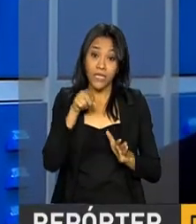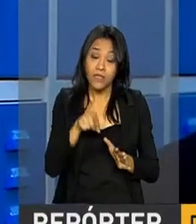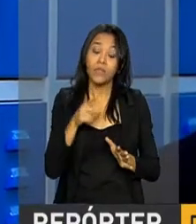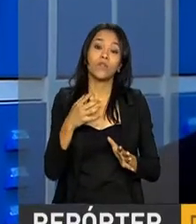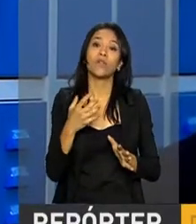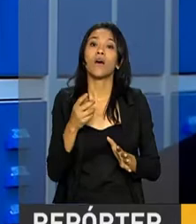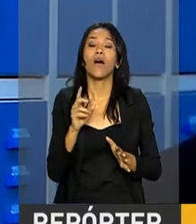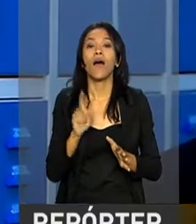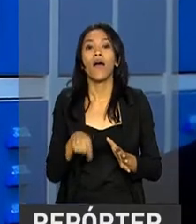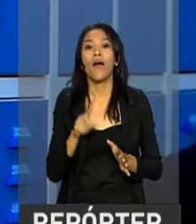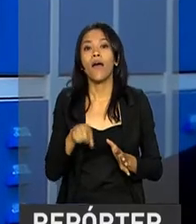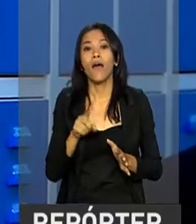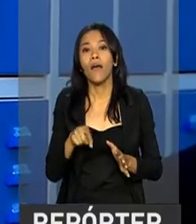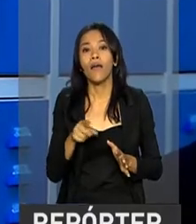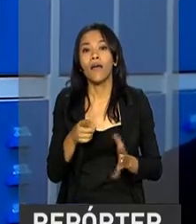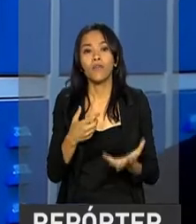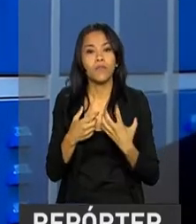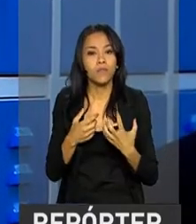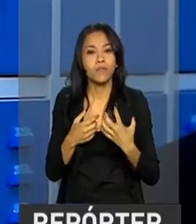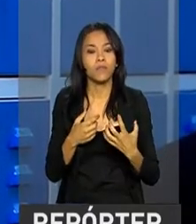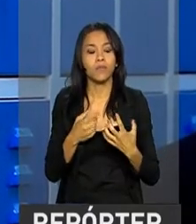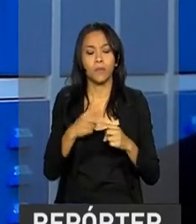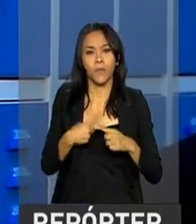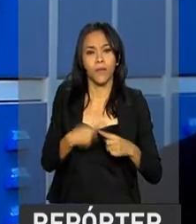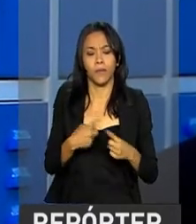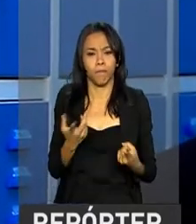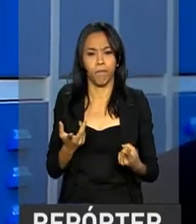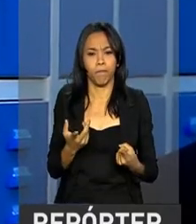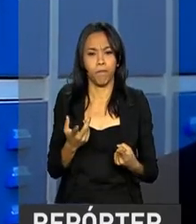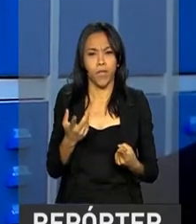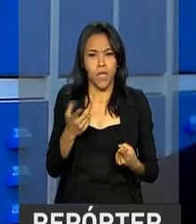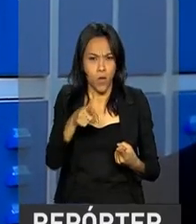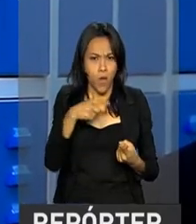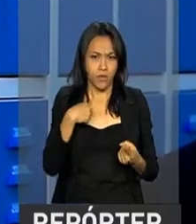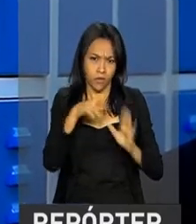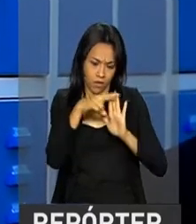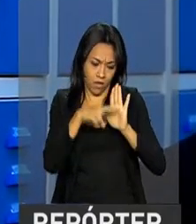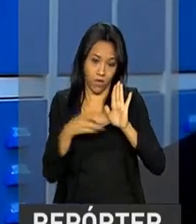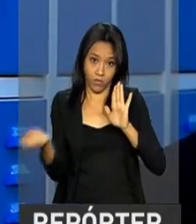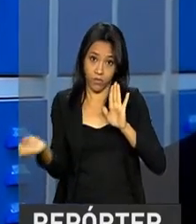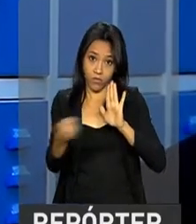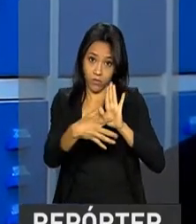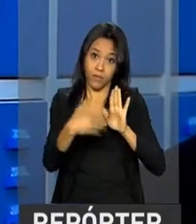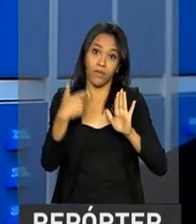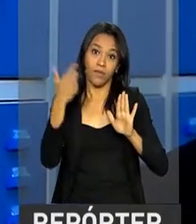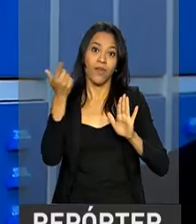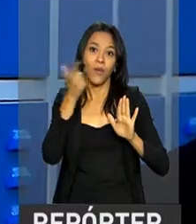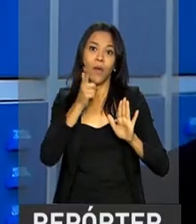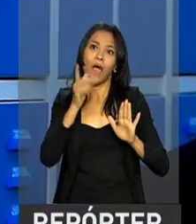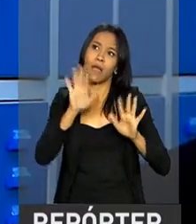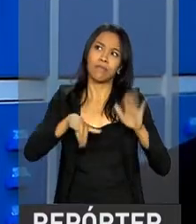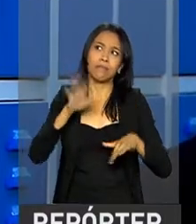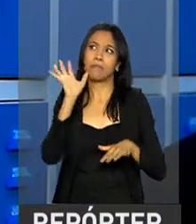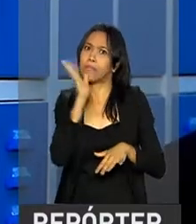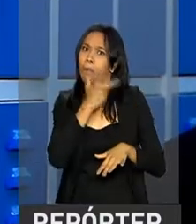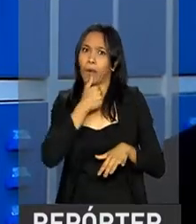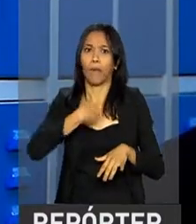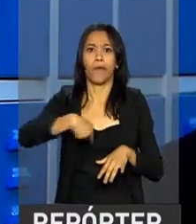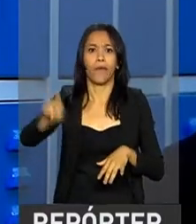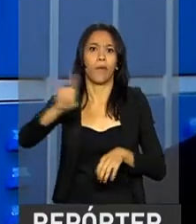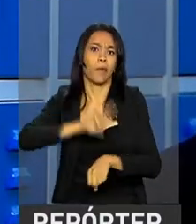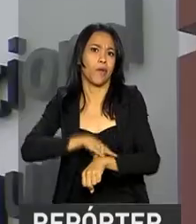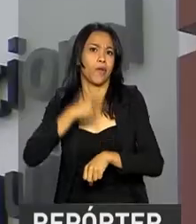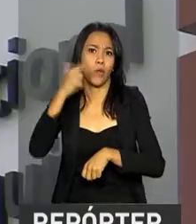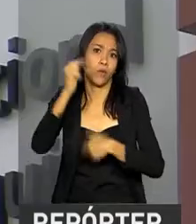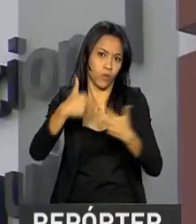realmente seja o tempo assim porque com mais essas medidas você pode acaba demorando mais para ir ao banheiro e essas